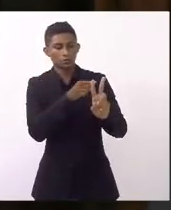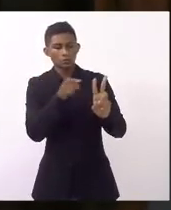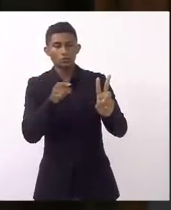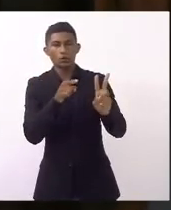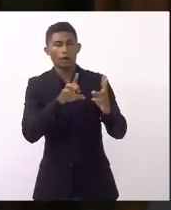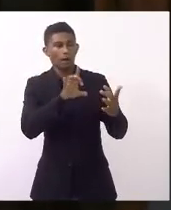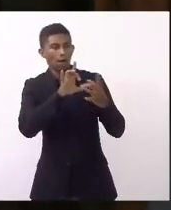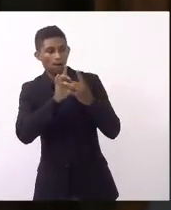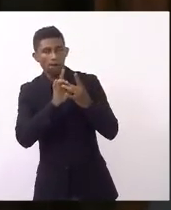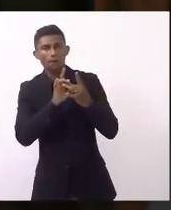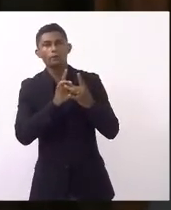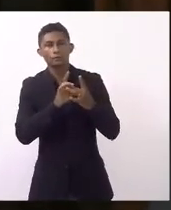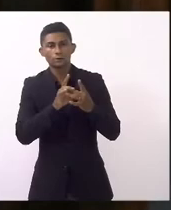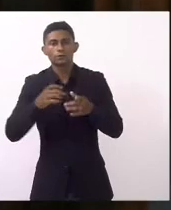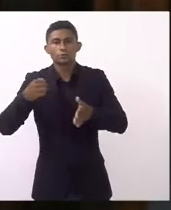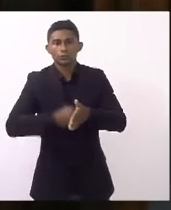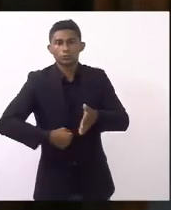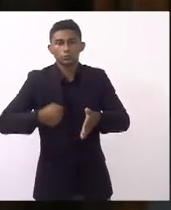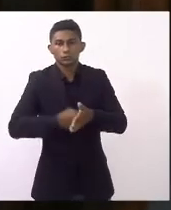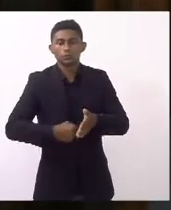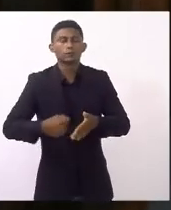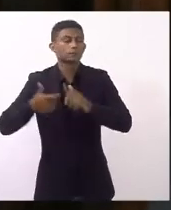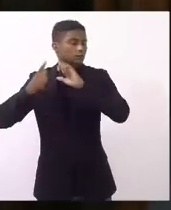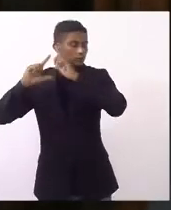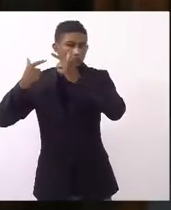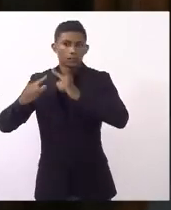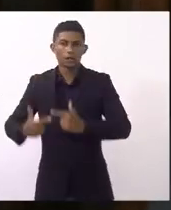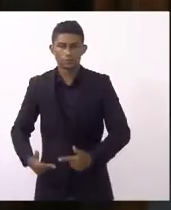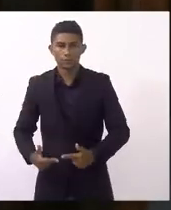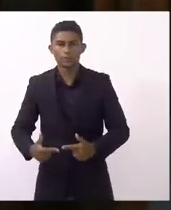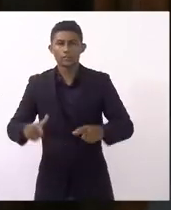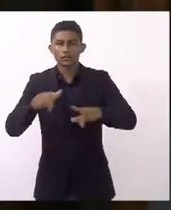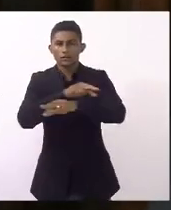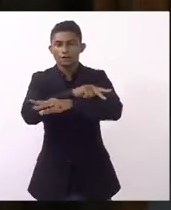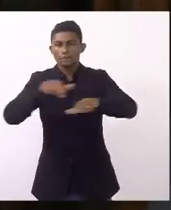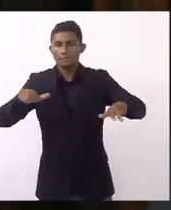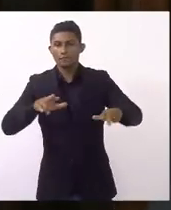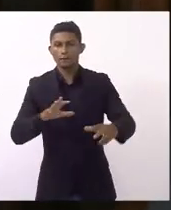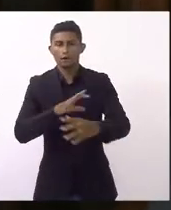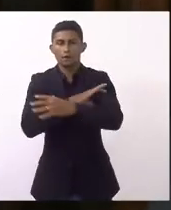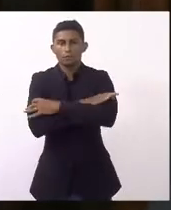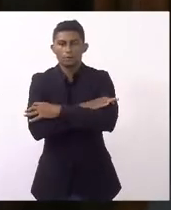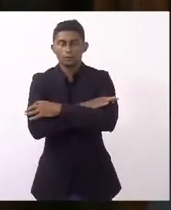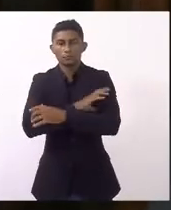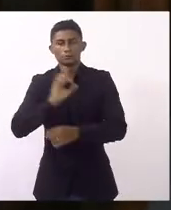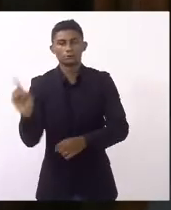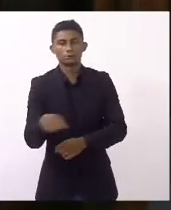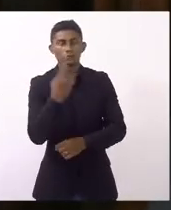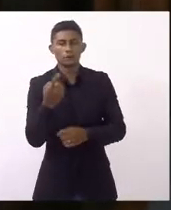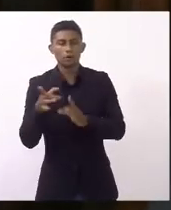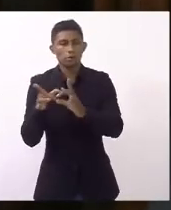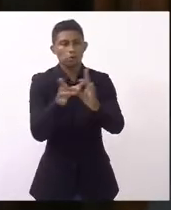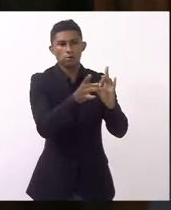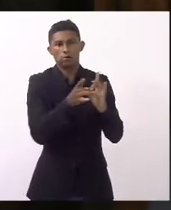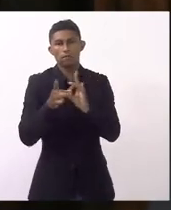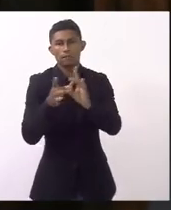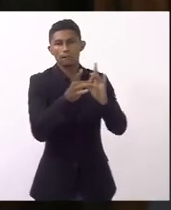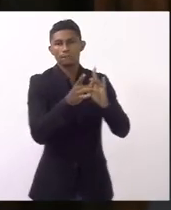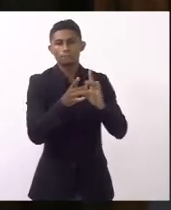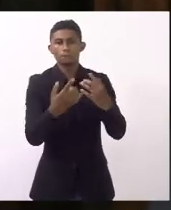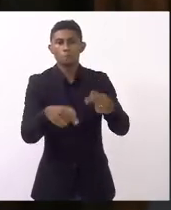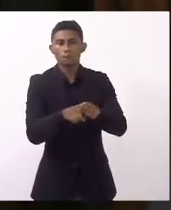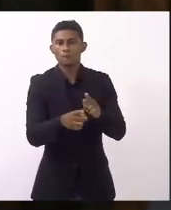dessa luta que marcou gerações e companheiros e companheiras do Candomblé e que a gente se somou um